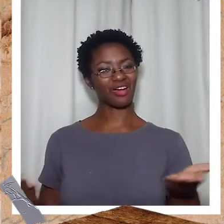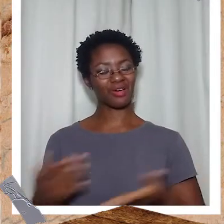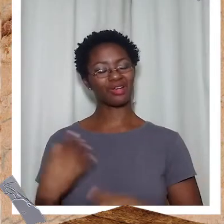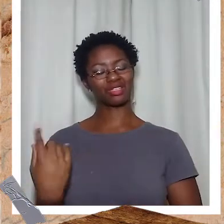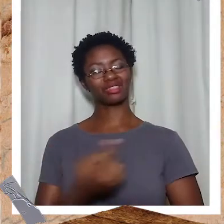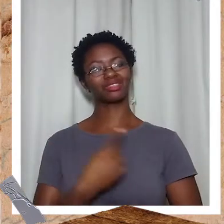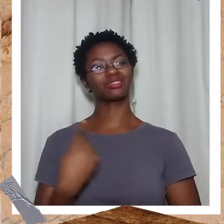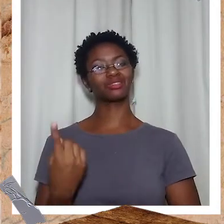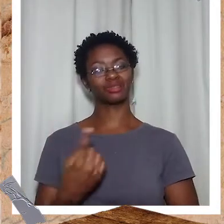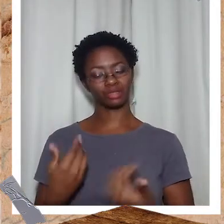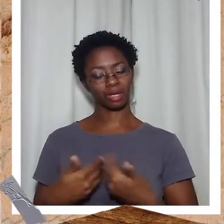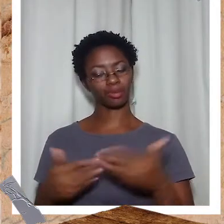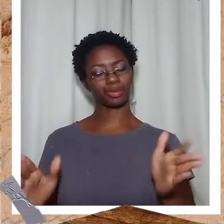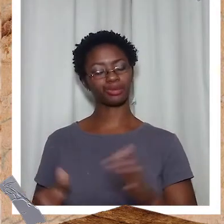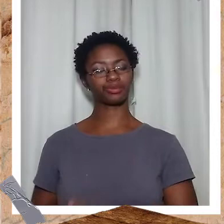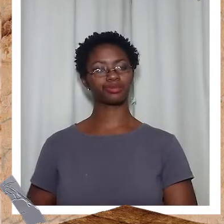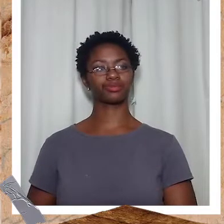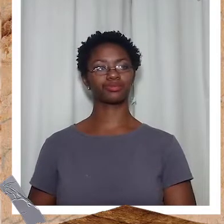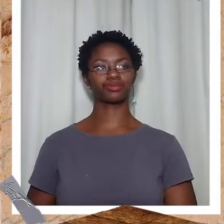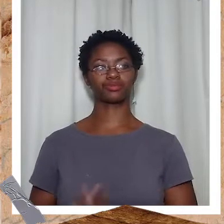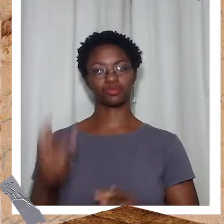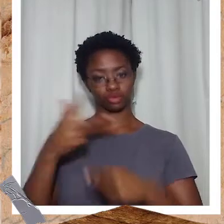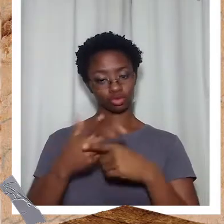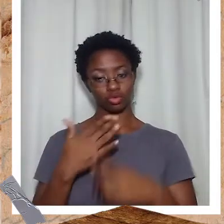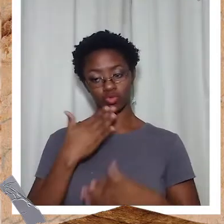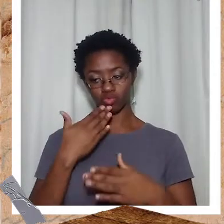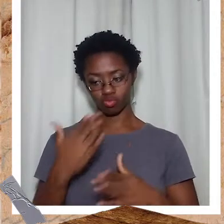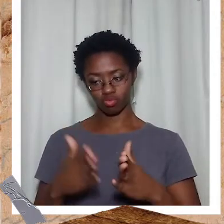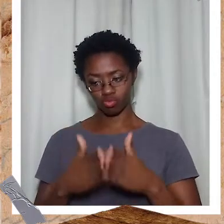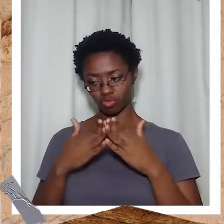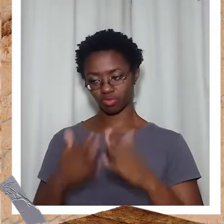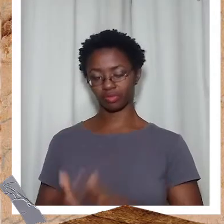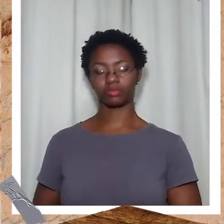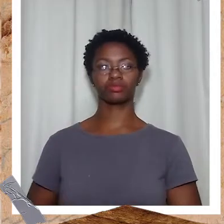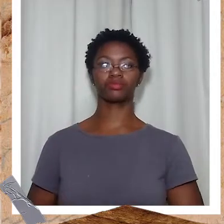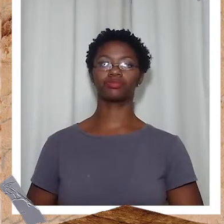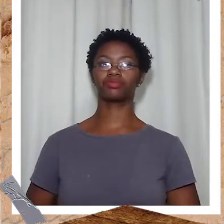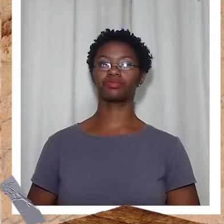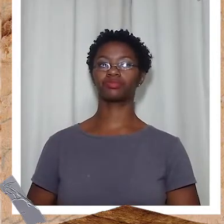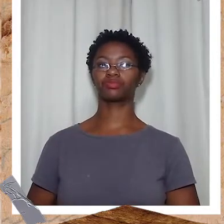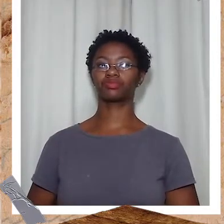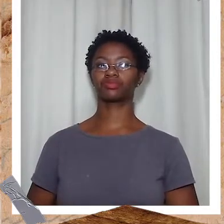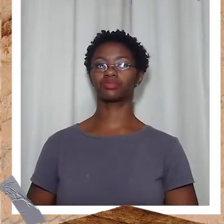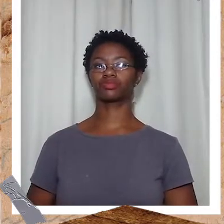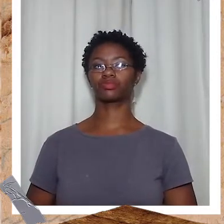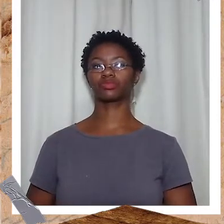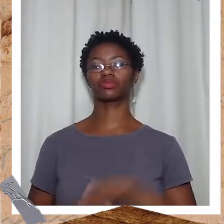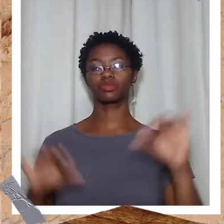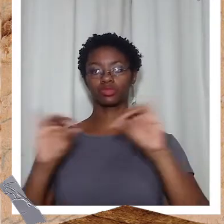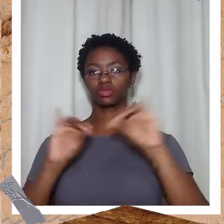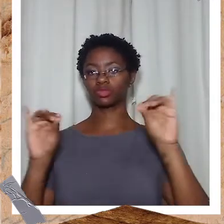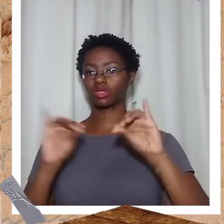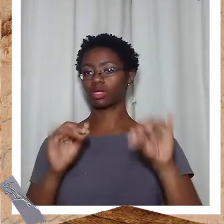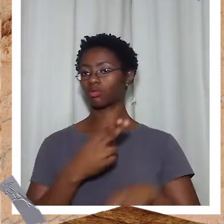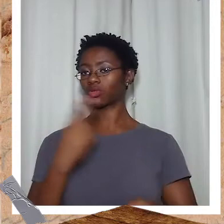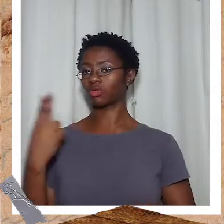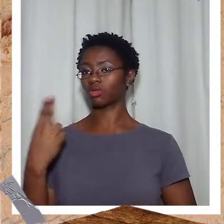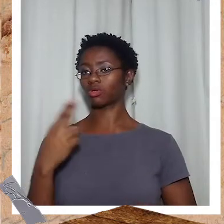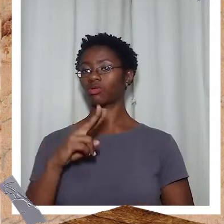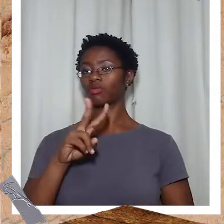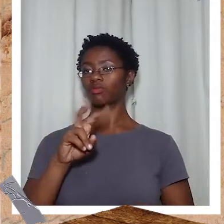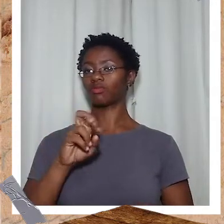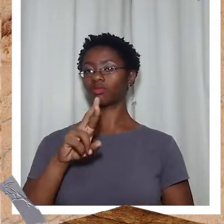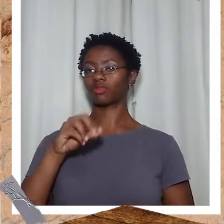está abrindo agora. O vídeo, por favor, da Verônica. Olá, eu sou Verônica, moro em